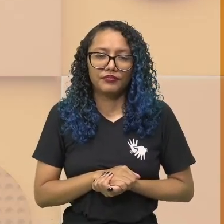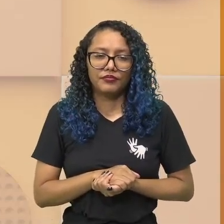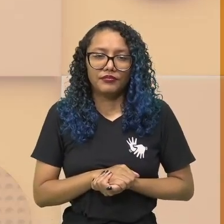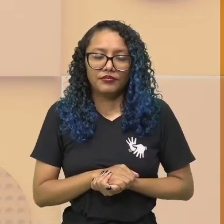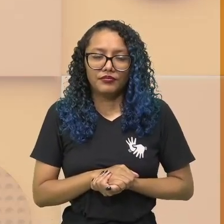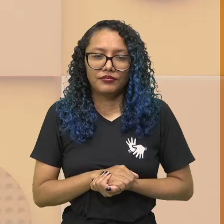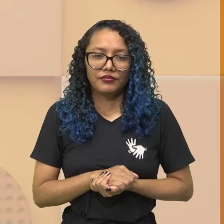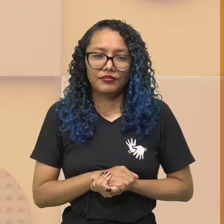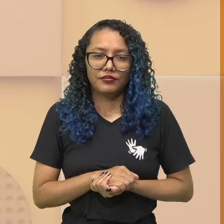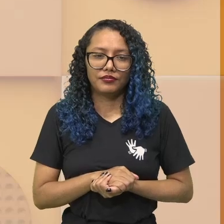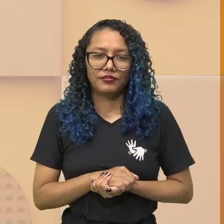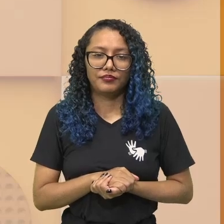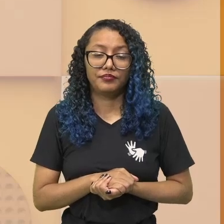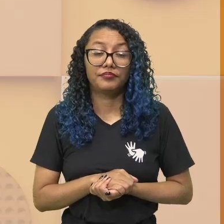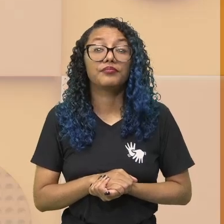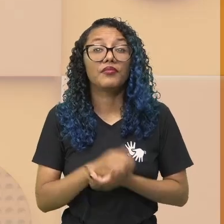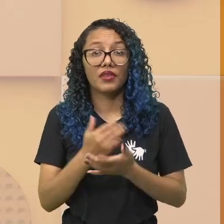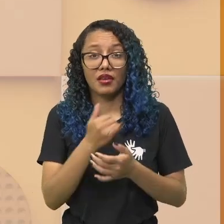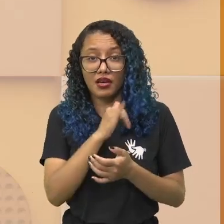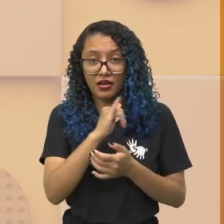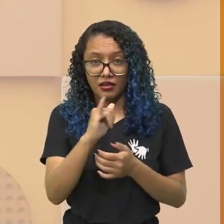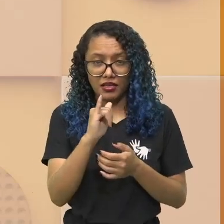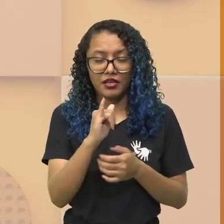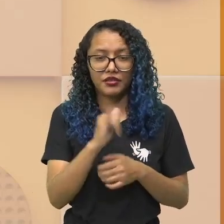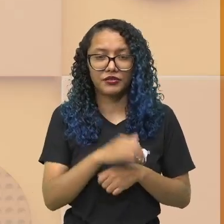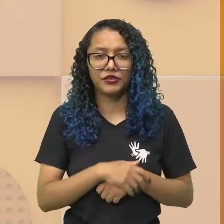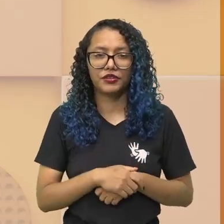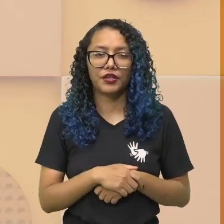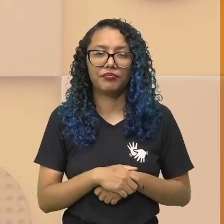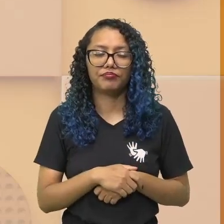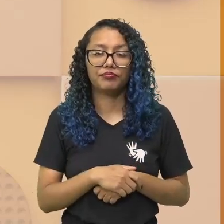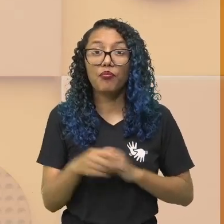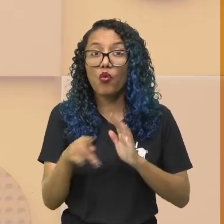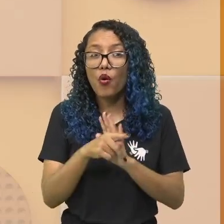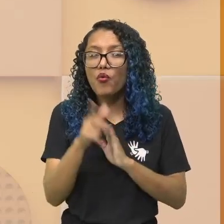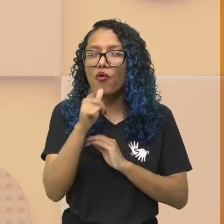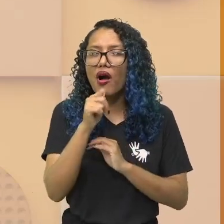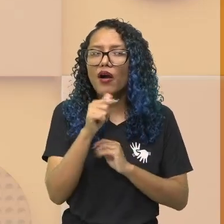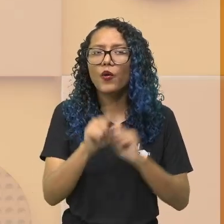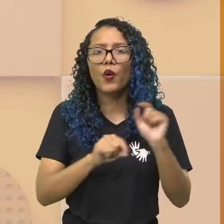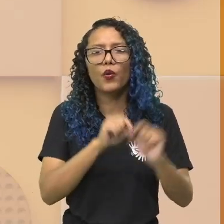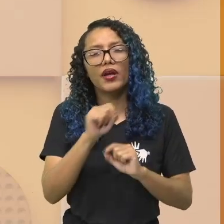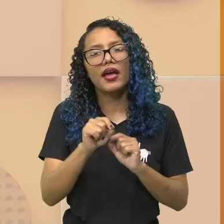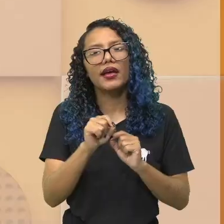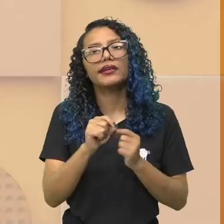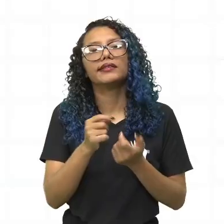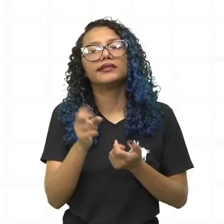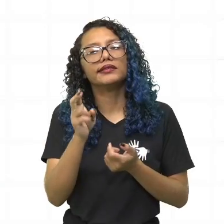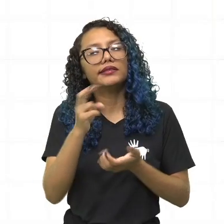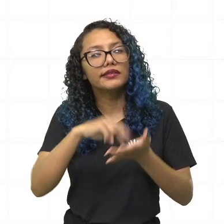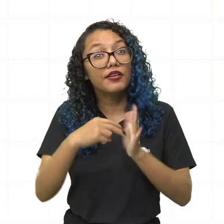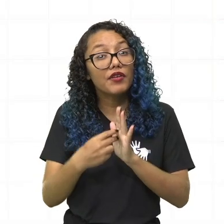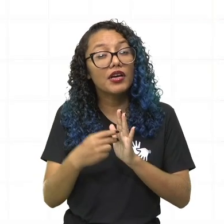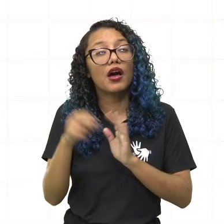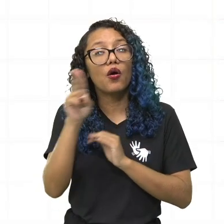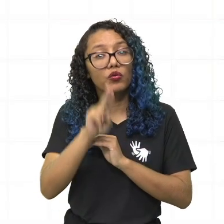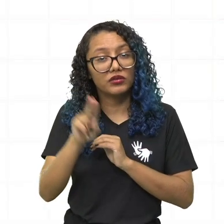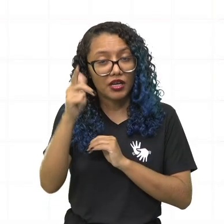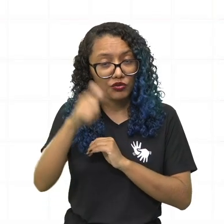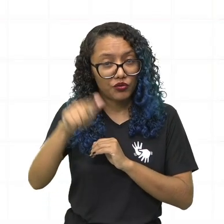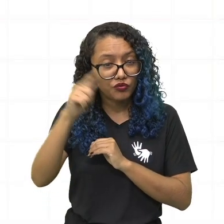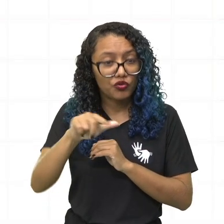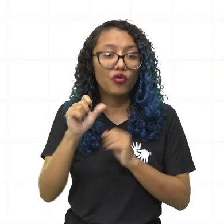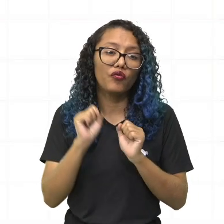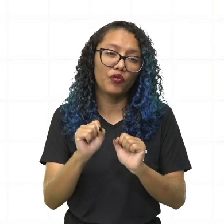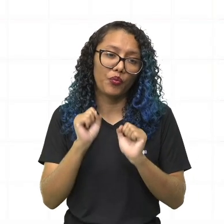das hidrelétricas, ela é uma fonte de energia que a gente chama de renovável. Vamos dar uma olhada na próxima tela que mostra algumas vantagens